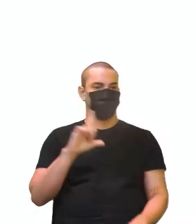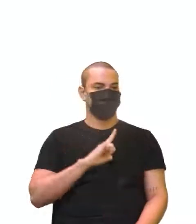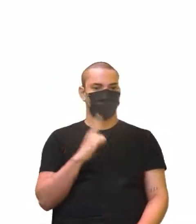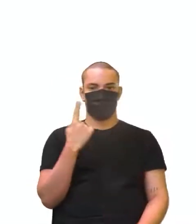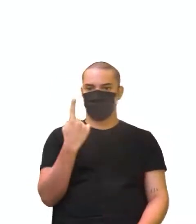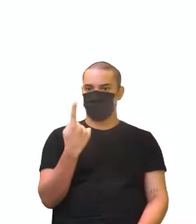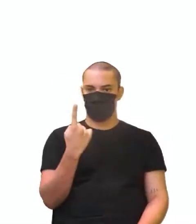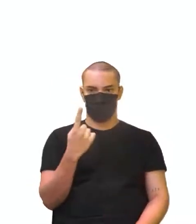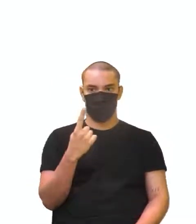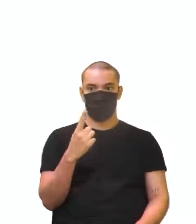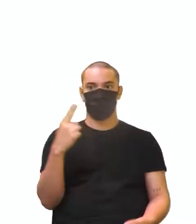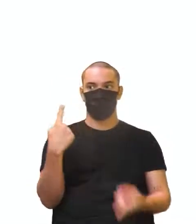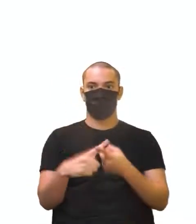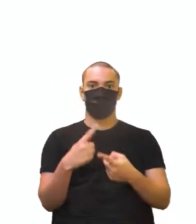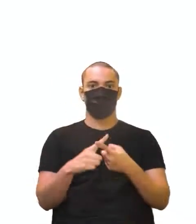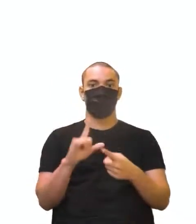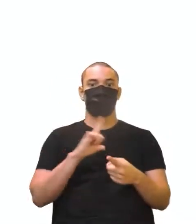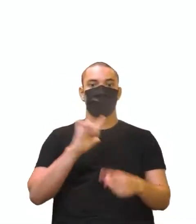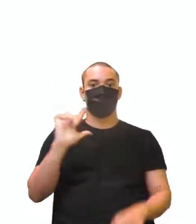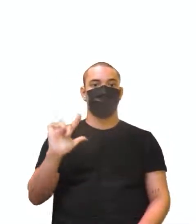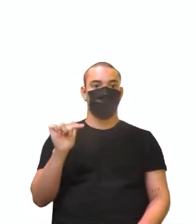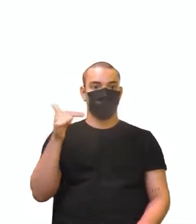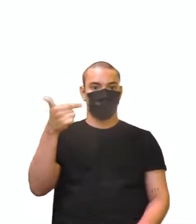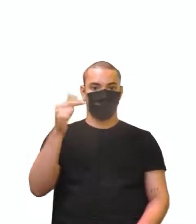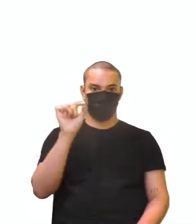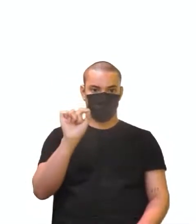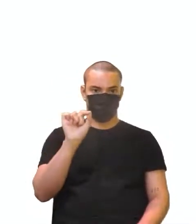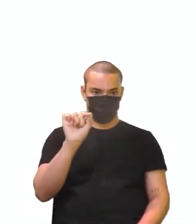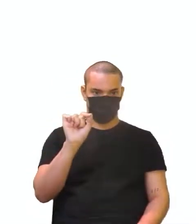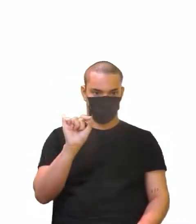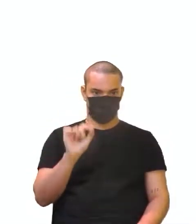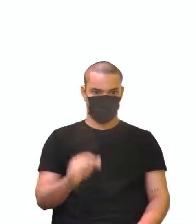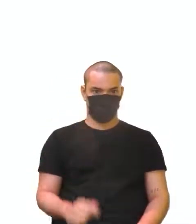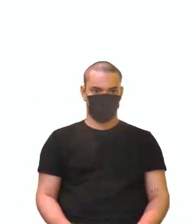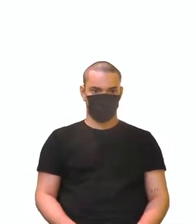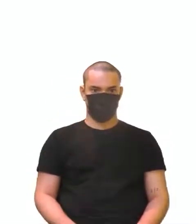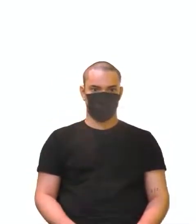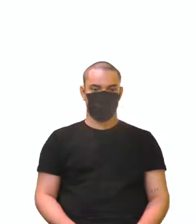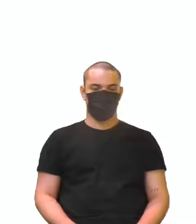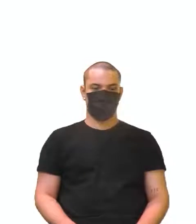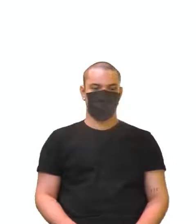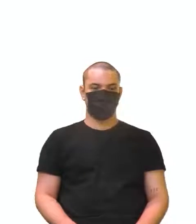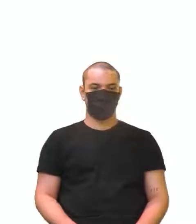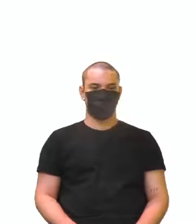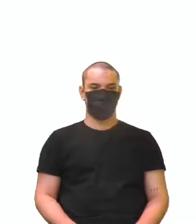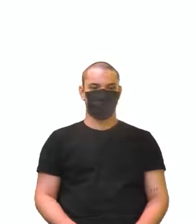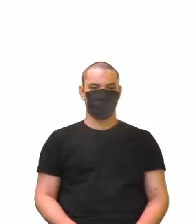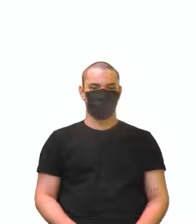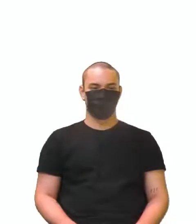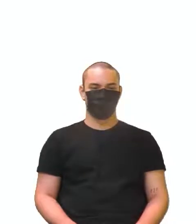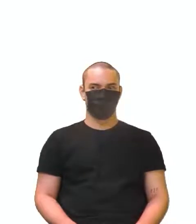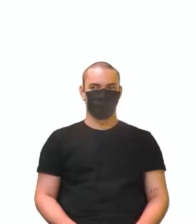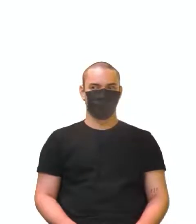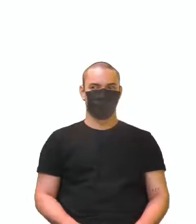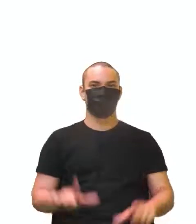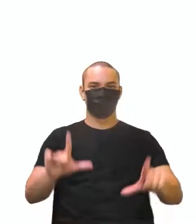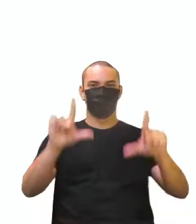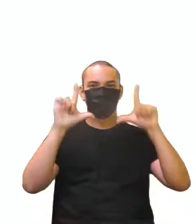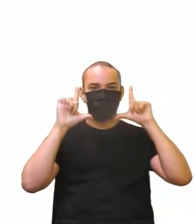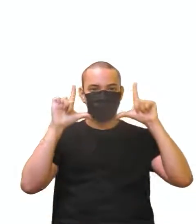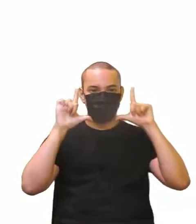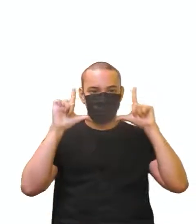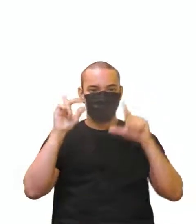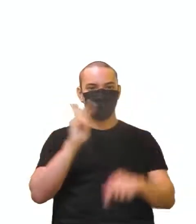no quadrado, eu só tenho, vamos dar uma coisa aqui, ó. Plim. Olha a face do prof.